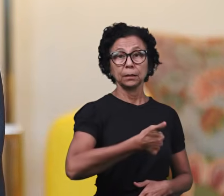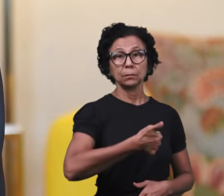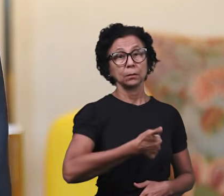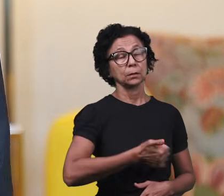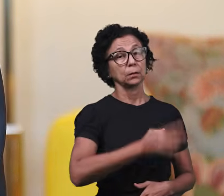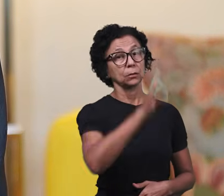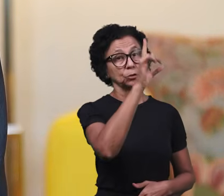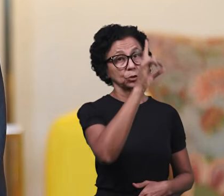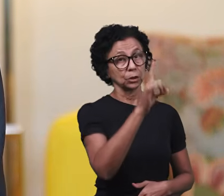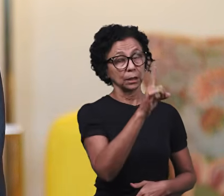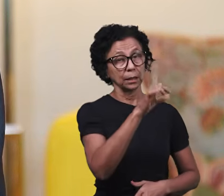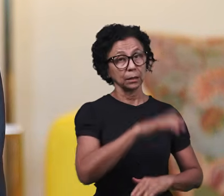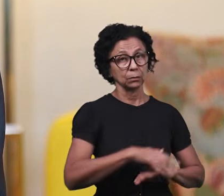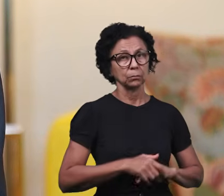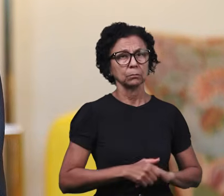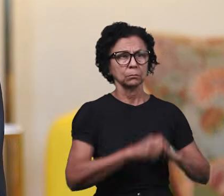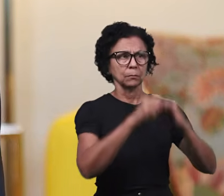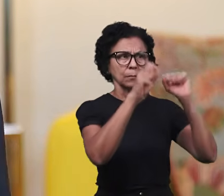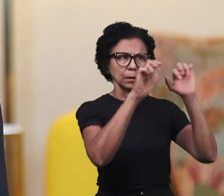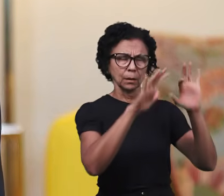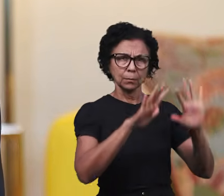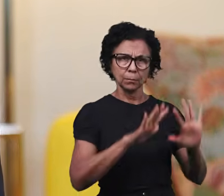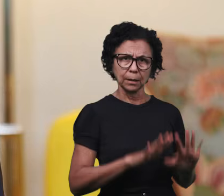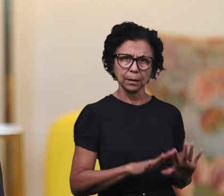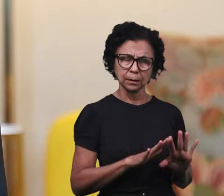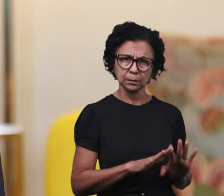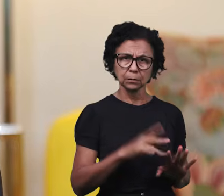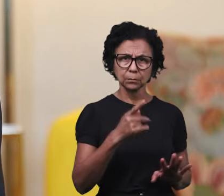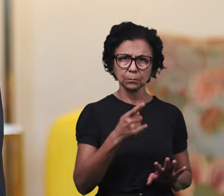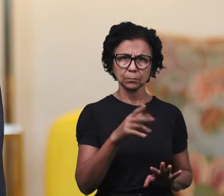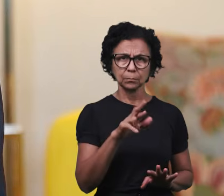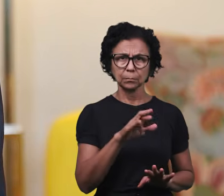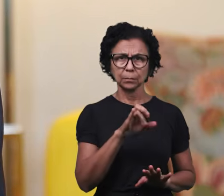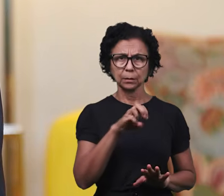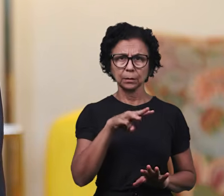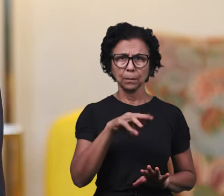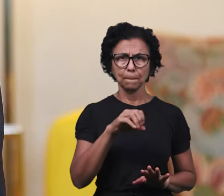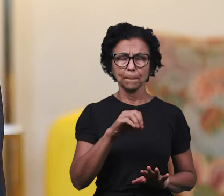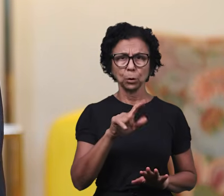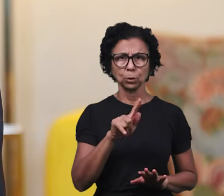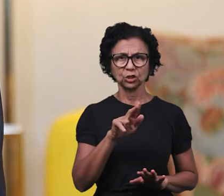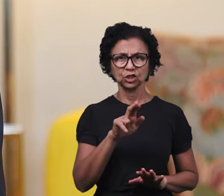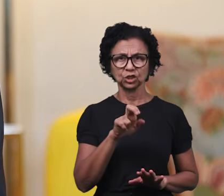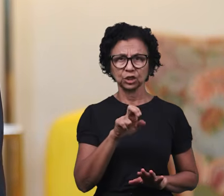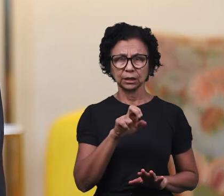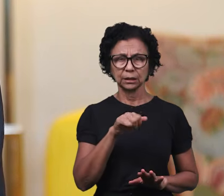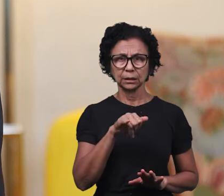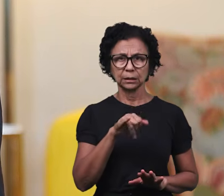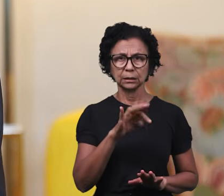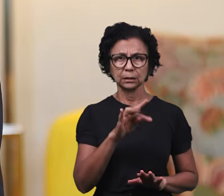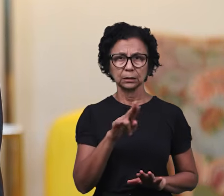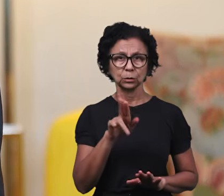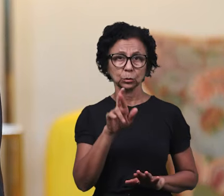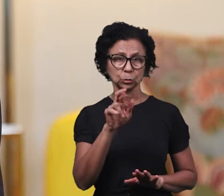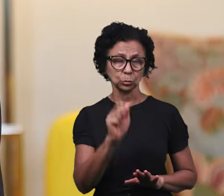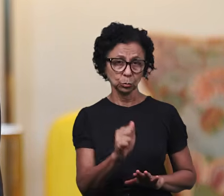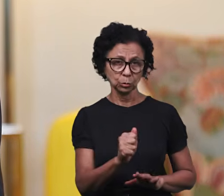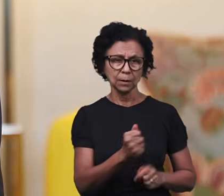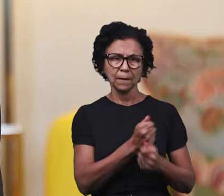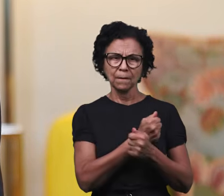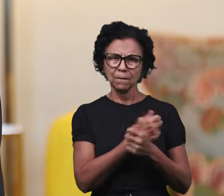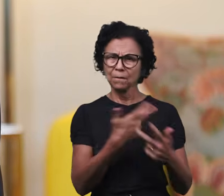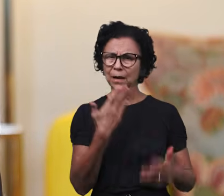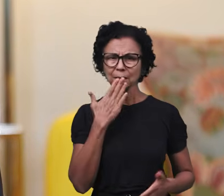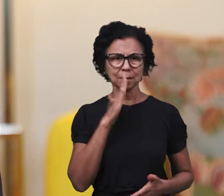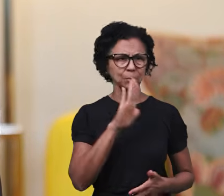a bênção da primogenitura. A primogenitura envolvia uma série de promessas, não somente